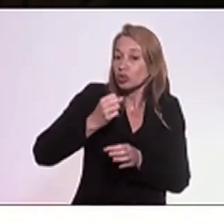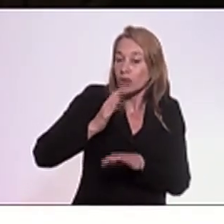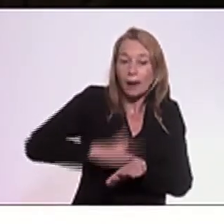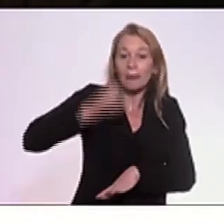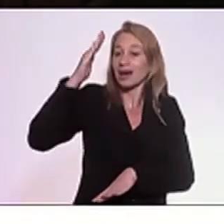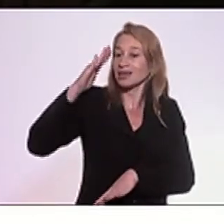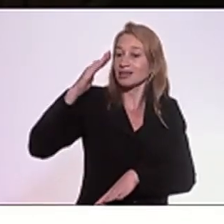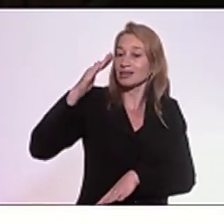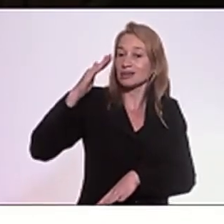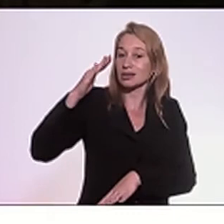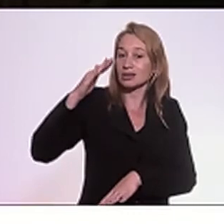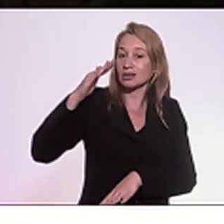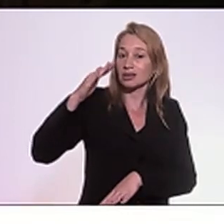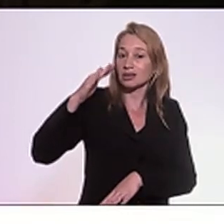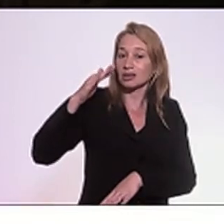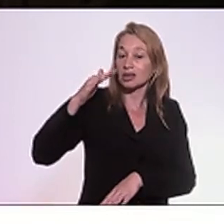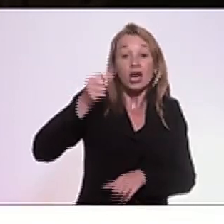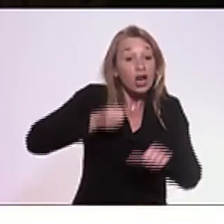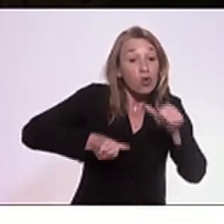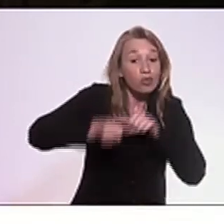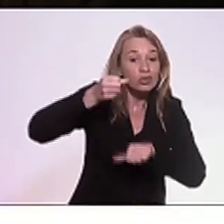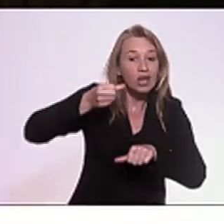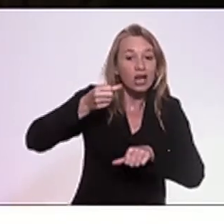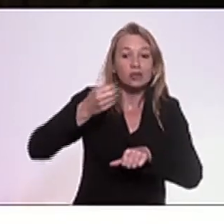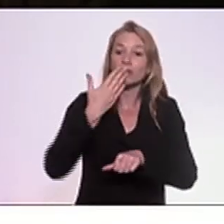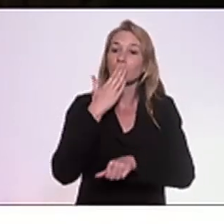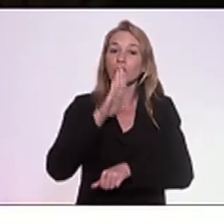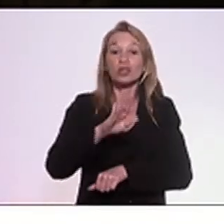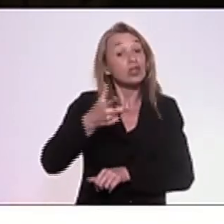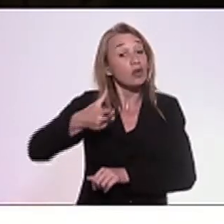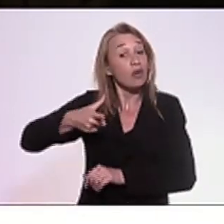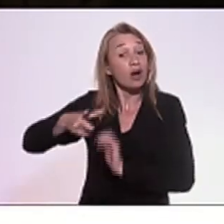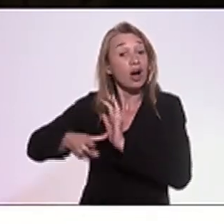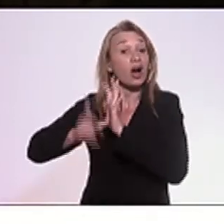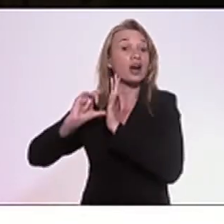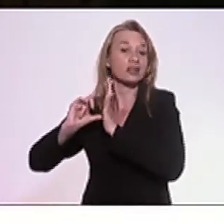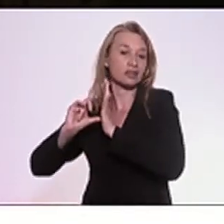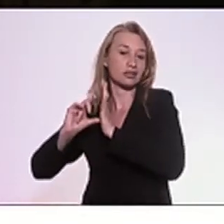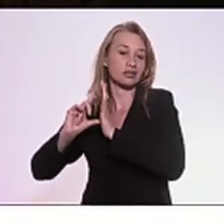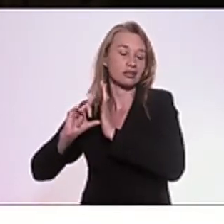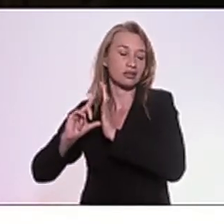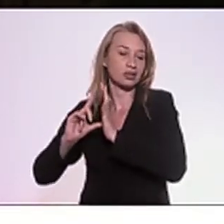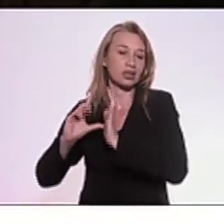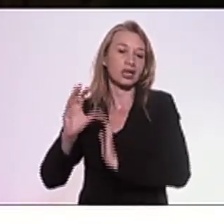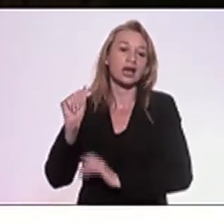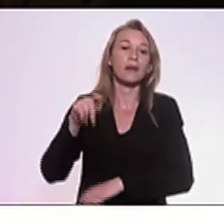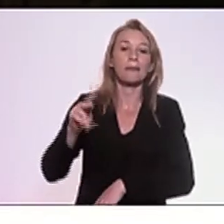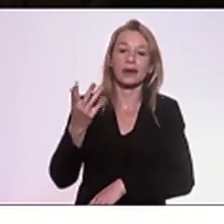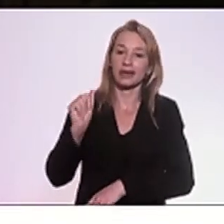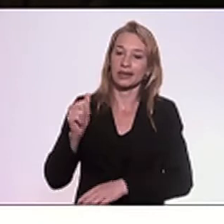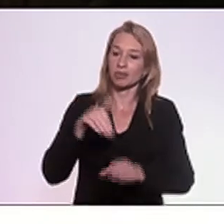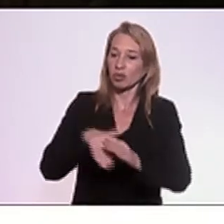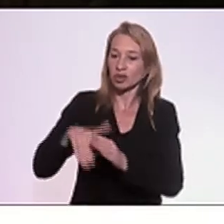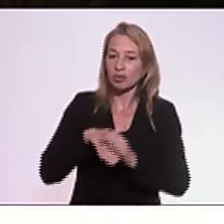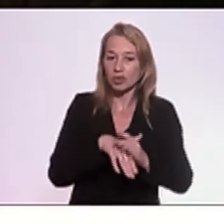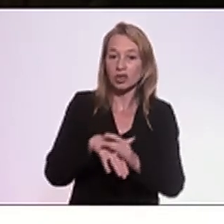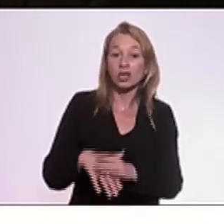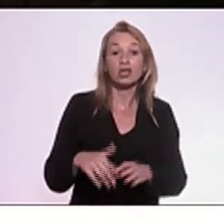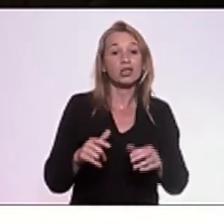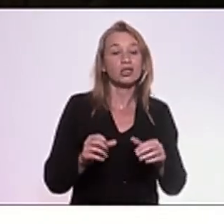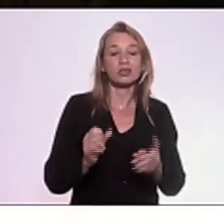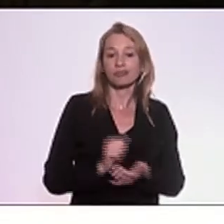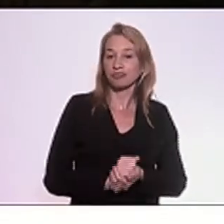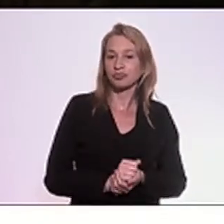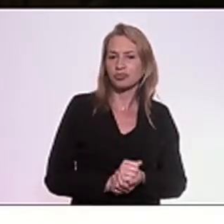governo, quando é o contrário do que foi prometido em campanha. E isso vai em total contramão ao que a gente acredita